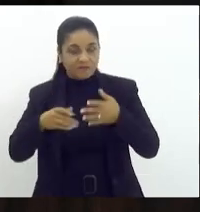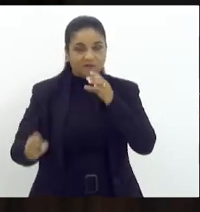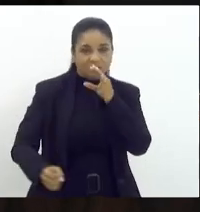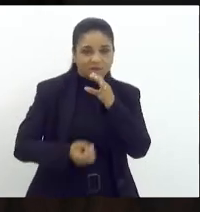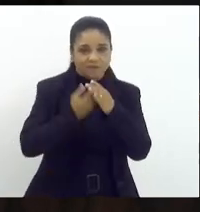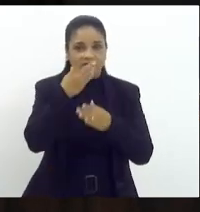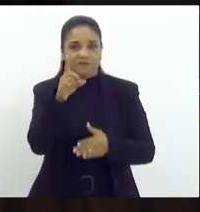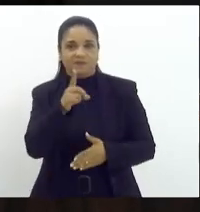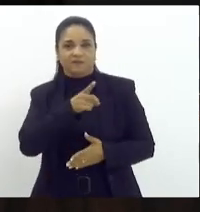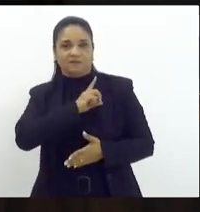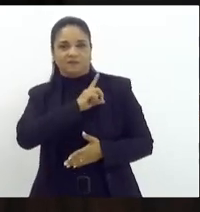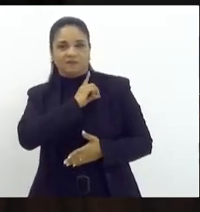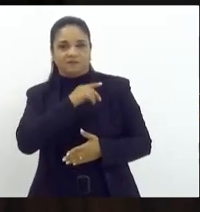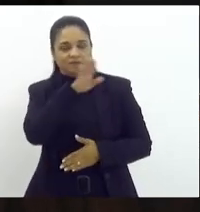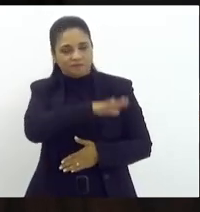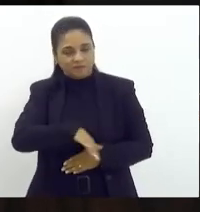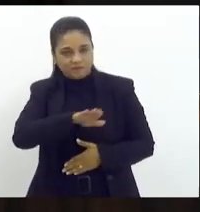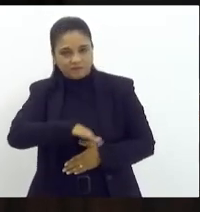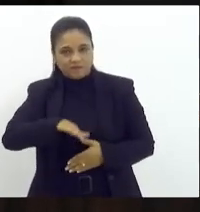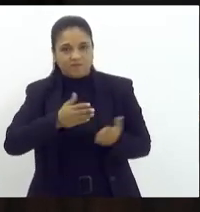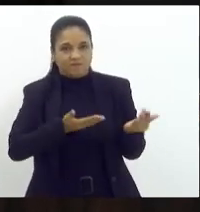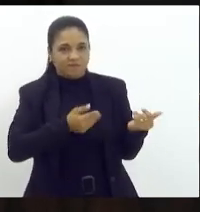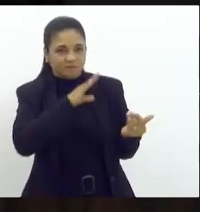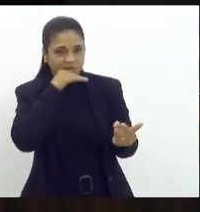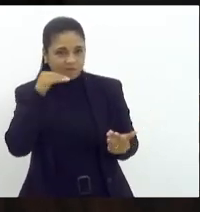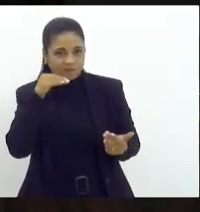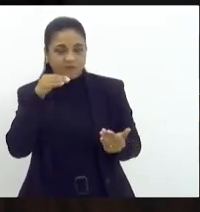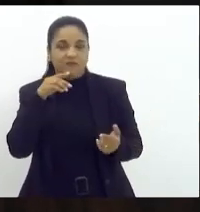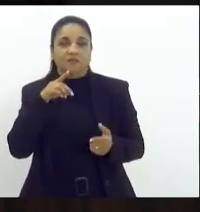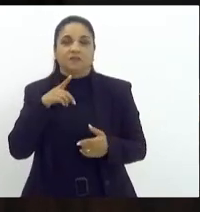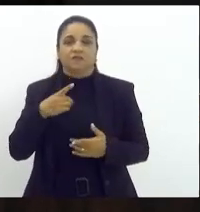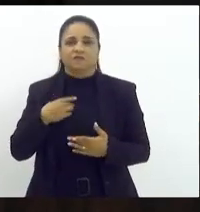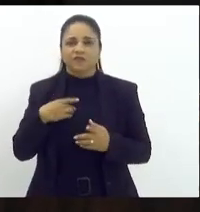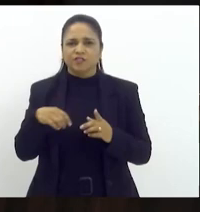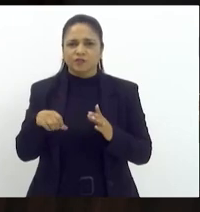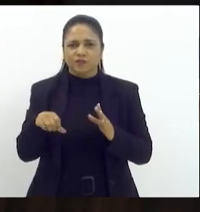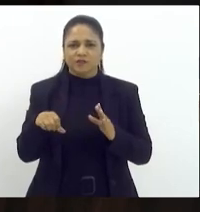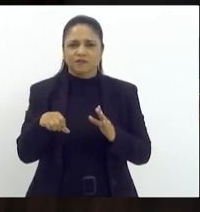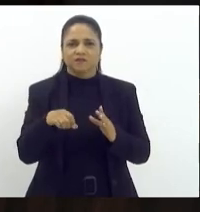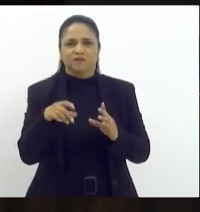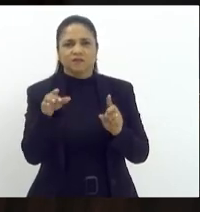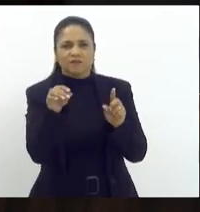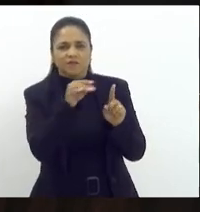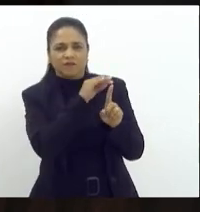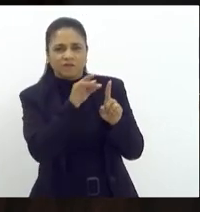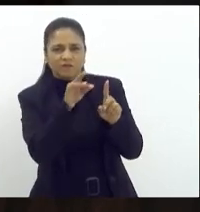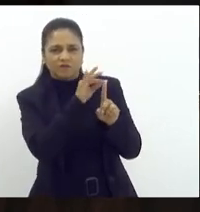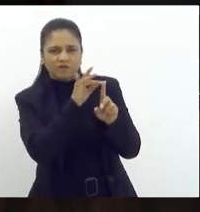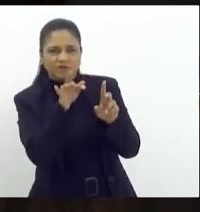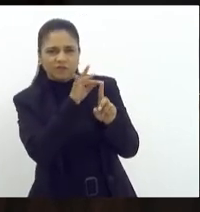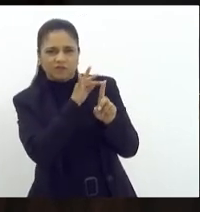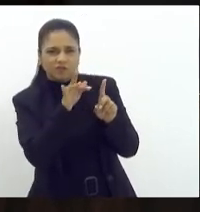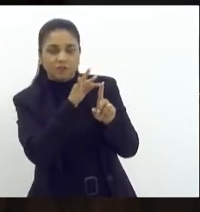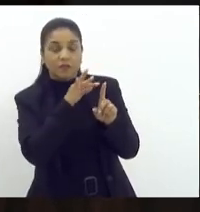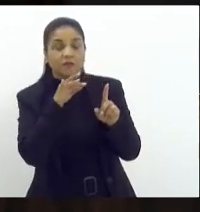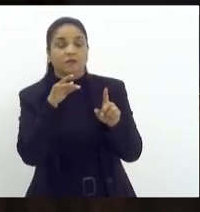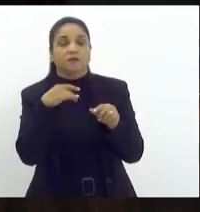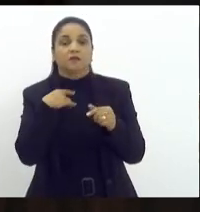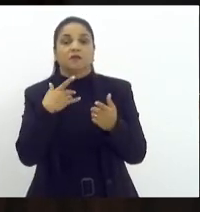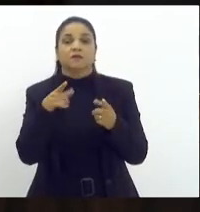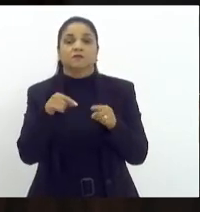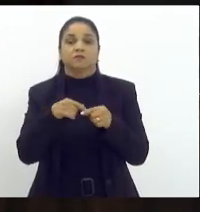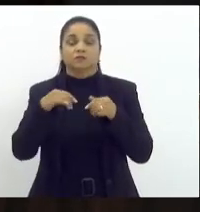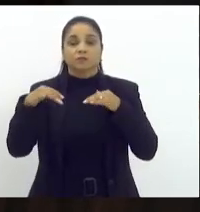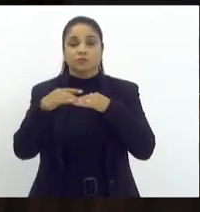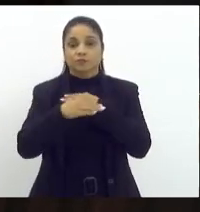delegacia da Infância e do Adolescente vítima decave no município de Niterói parecer da